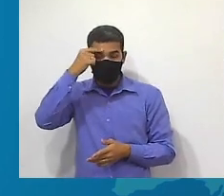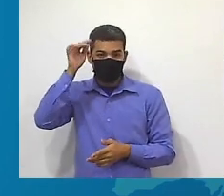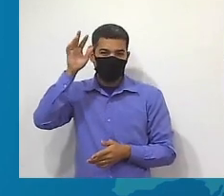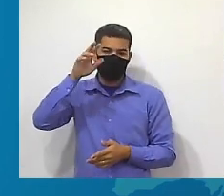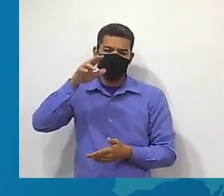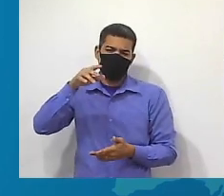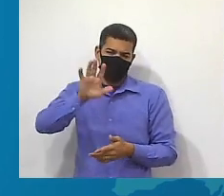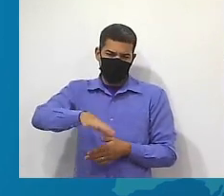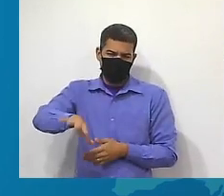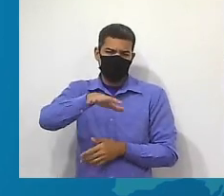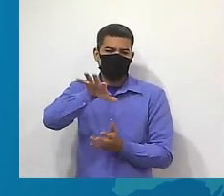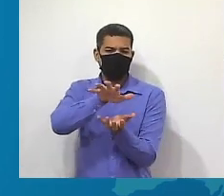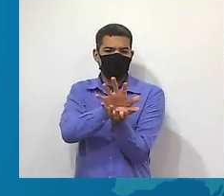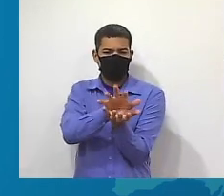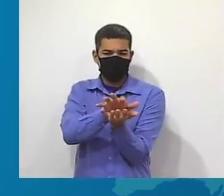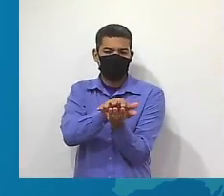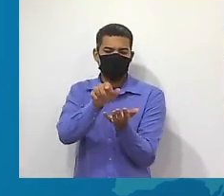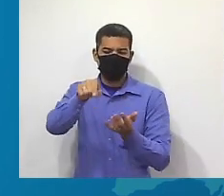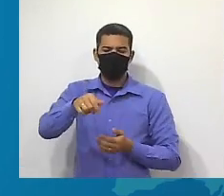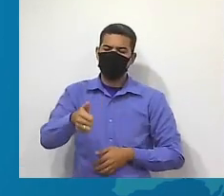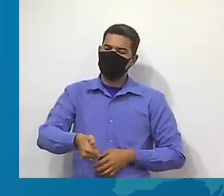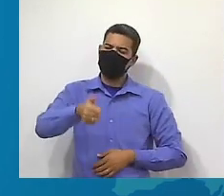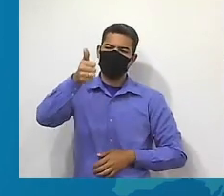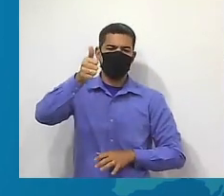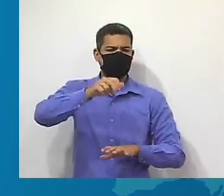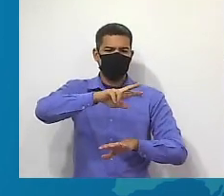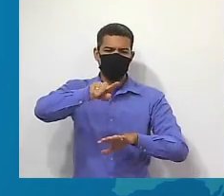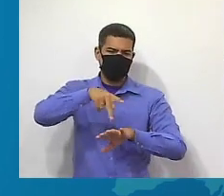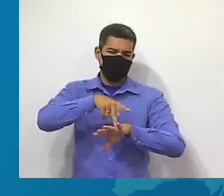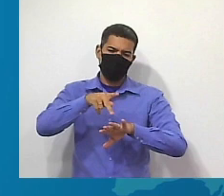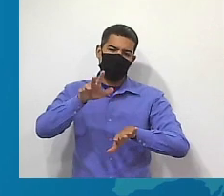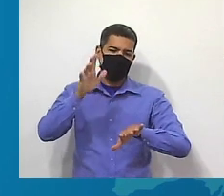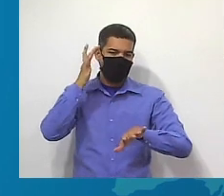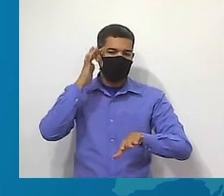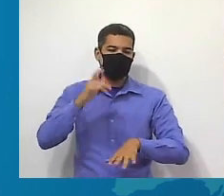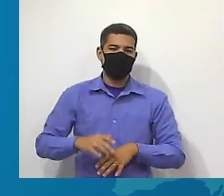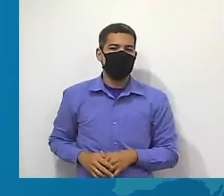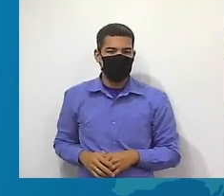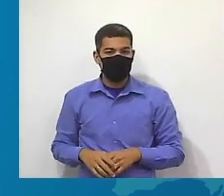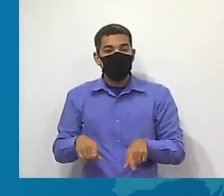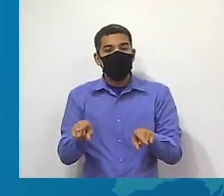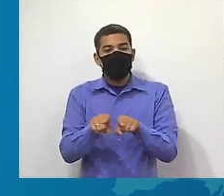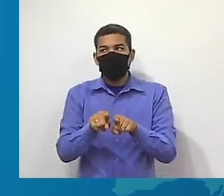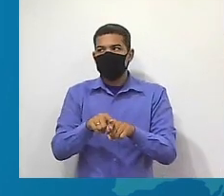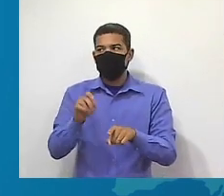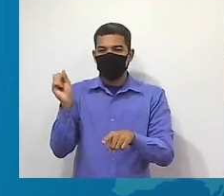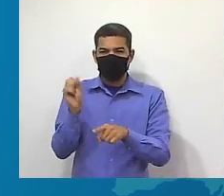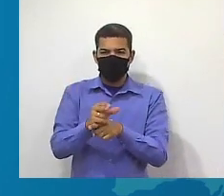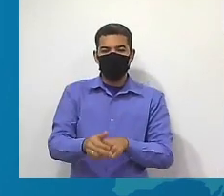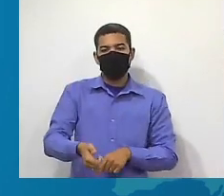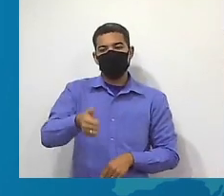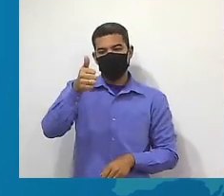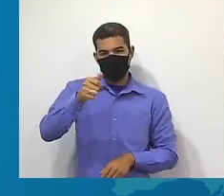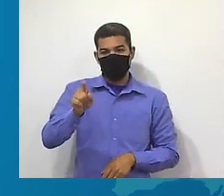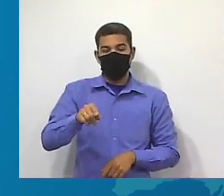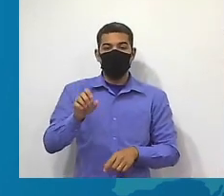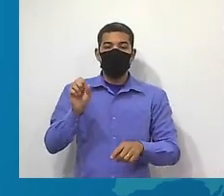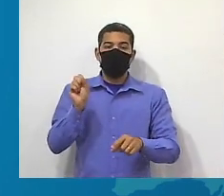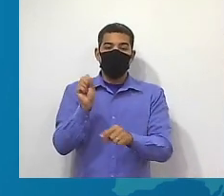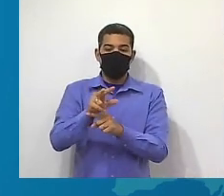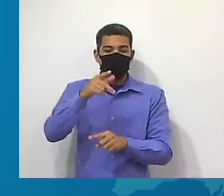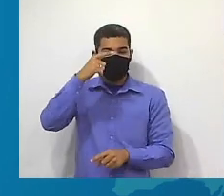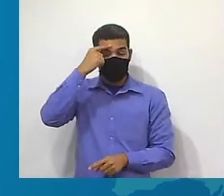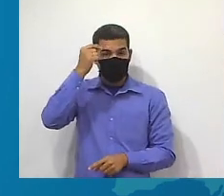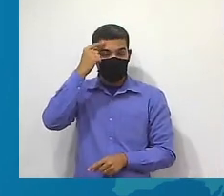do país, a Universidade de Pernambuco. Então, além disso, é a tua melhor chance de acessar a universidade pública, uma universidade